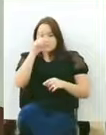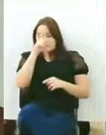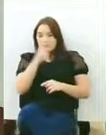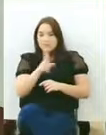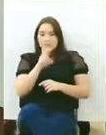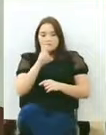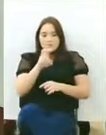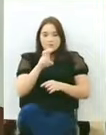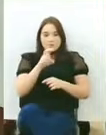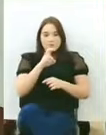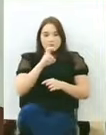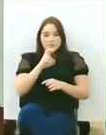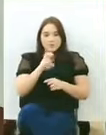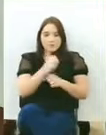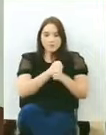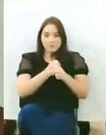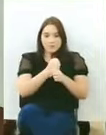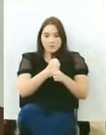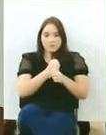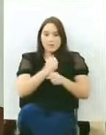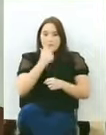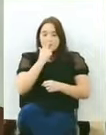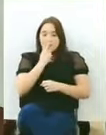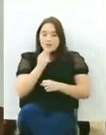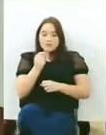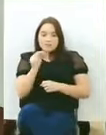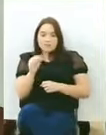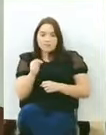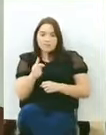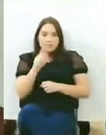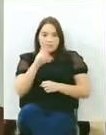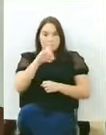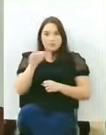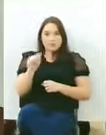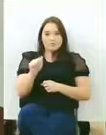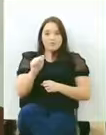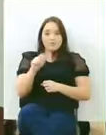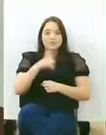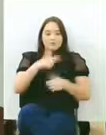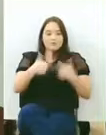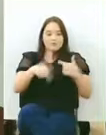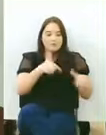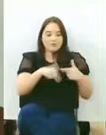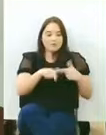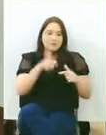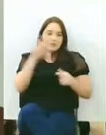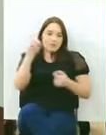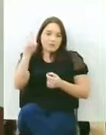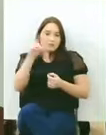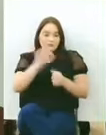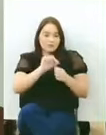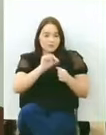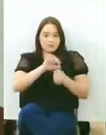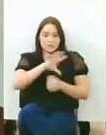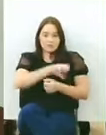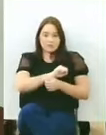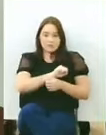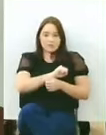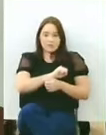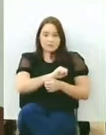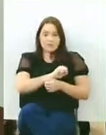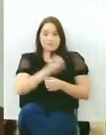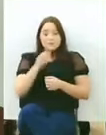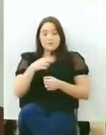seu mandato de 5 anos poderá ser como que poucos dias se o serviço à igreja e a Cristo for feito com